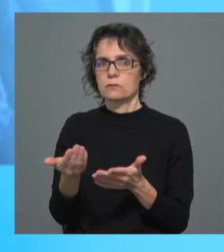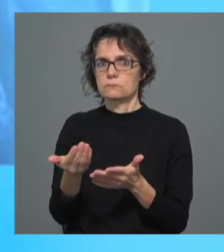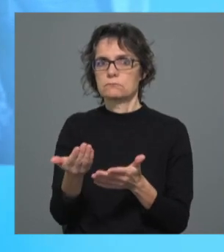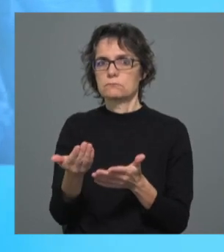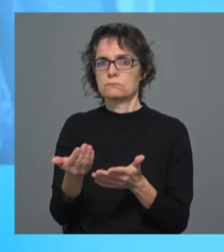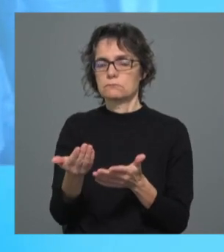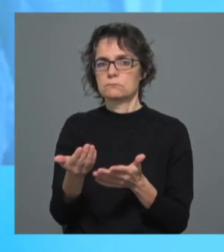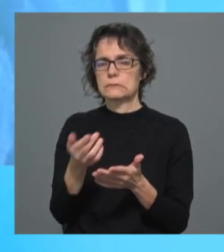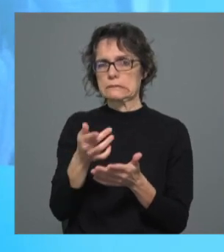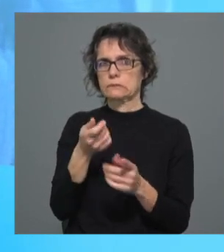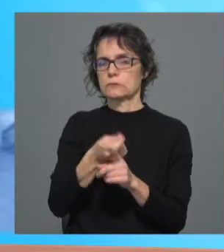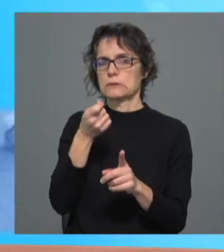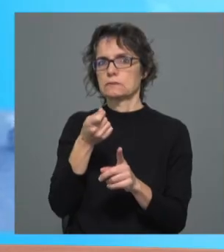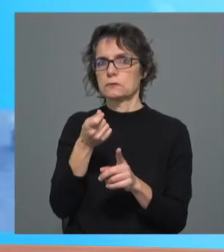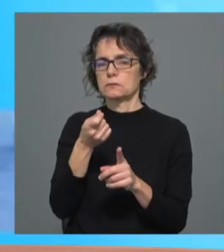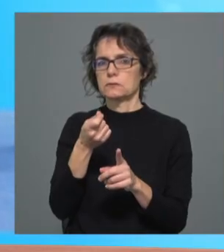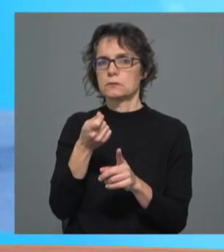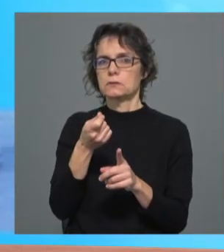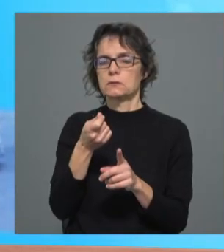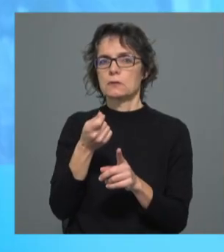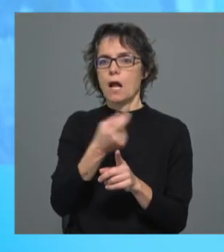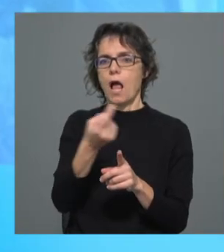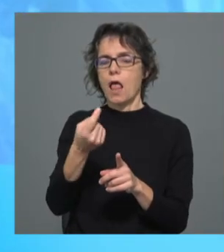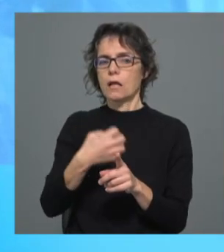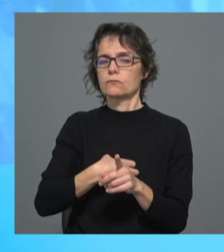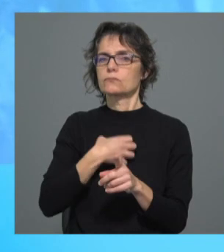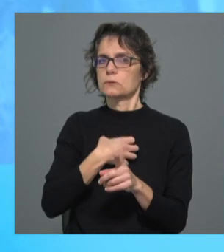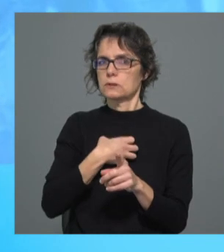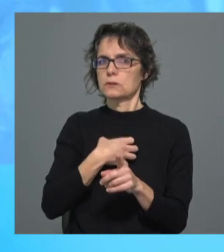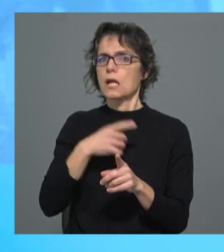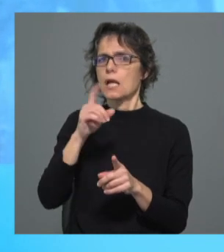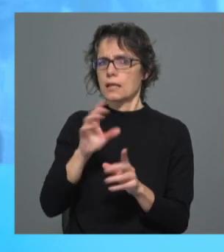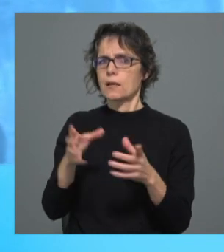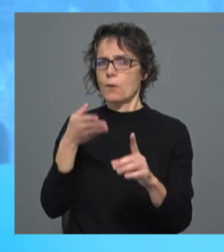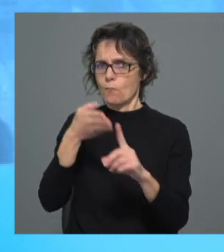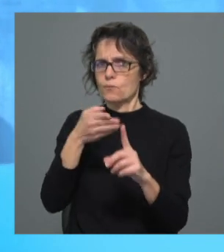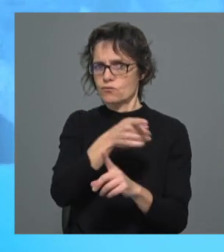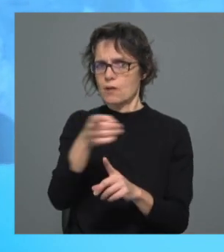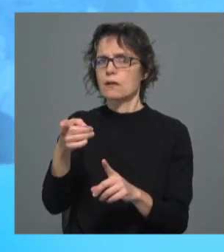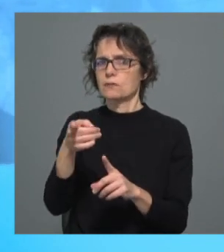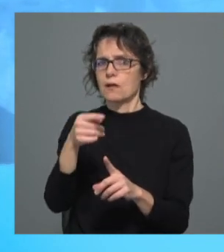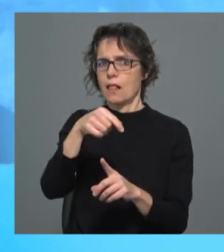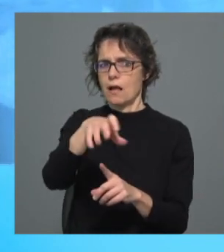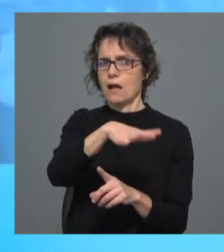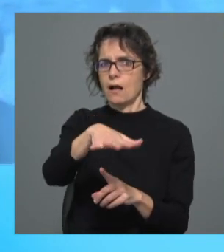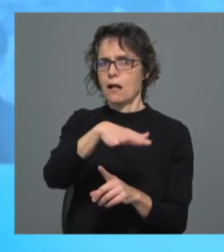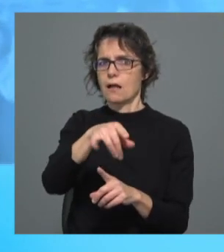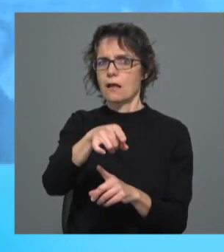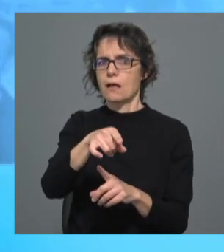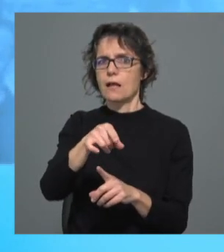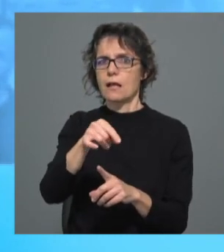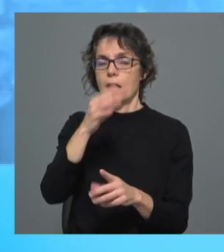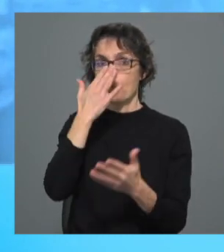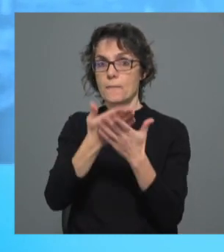crente, não é? É um desafio colocado a cada um. É um desafio também para os missionários que estão no terreno, não é? E também lá, e perante estas